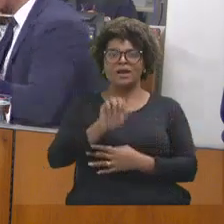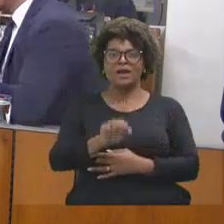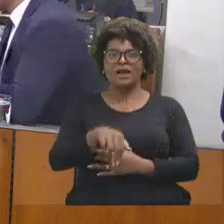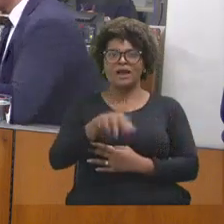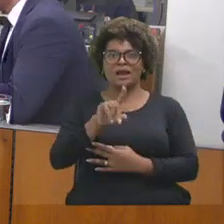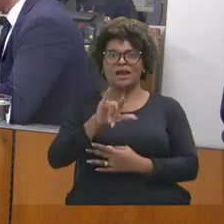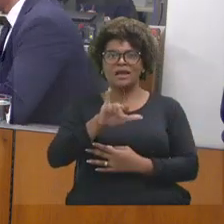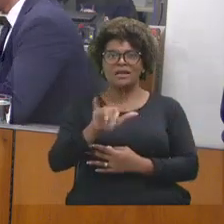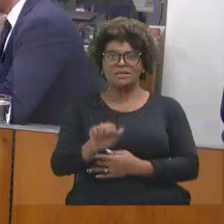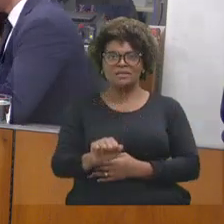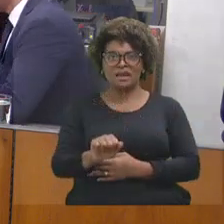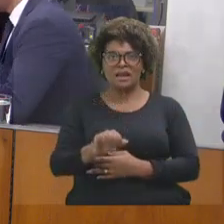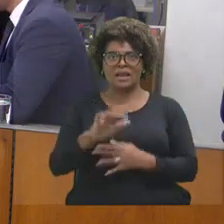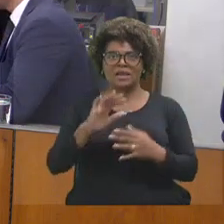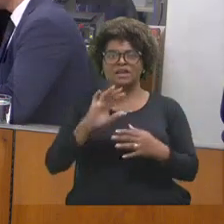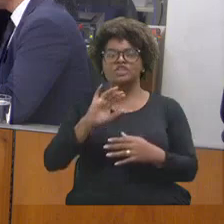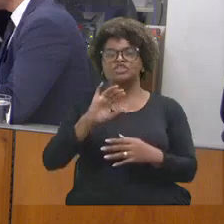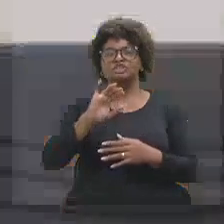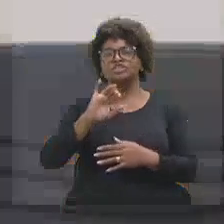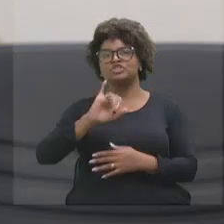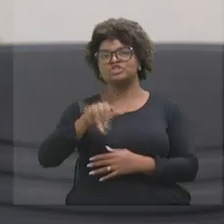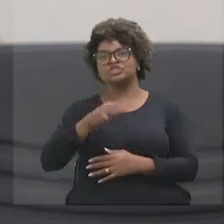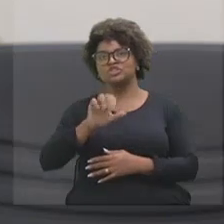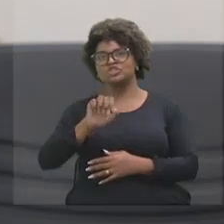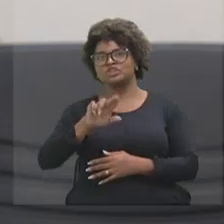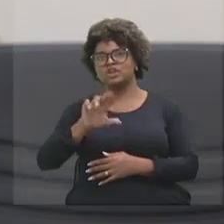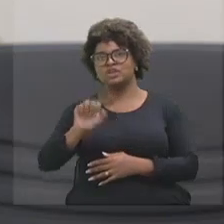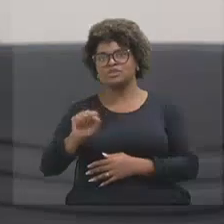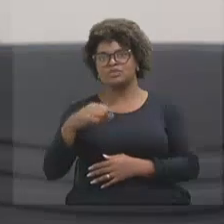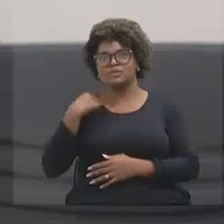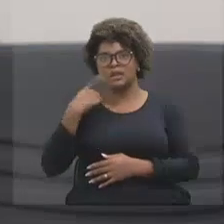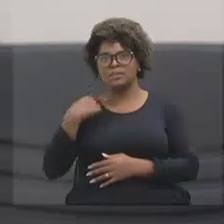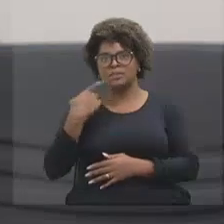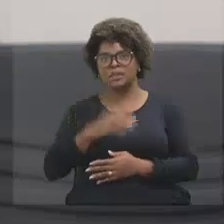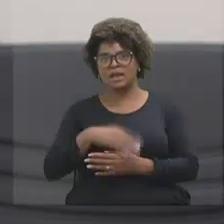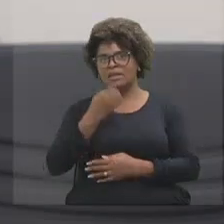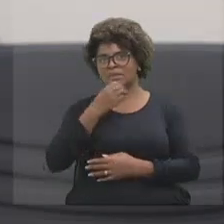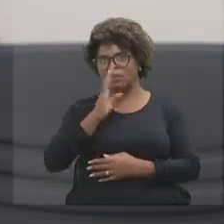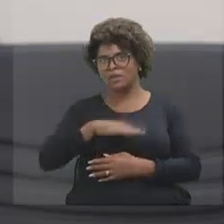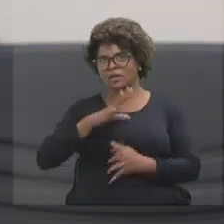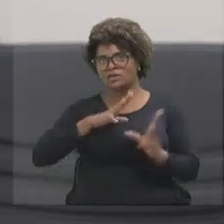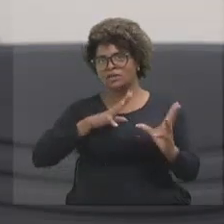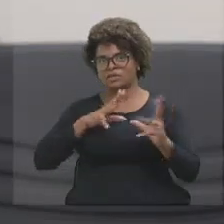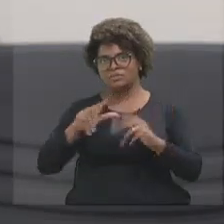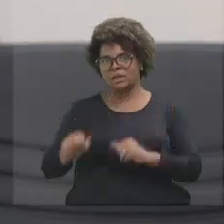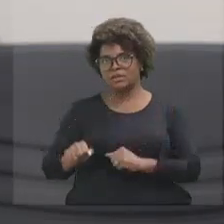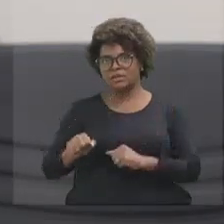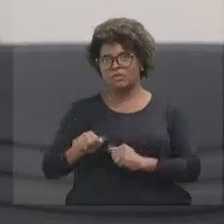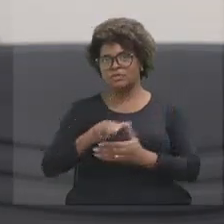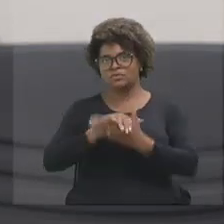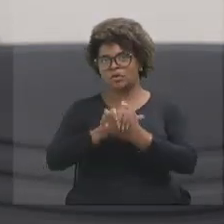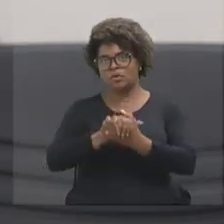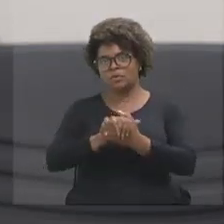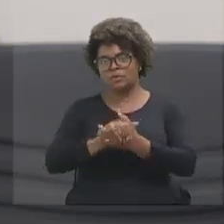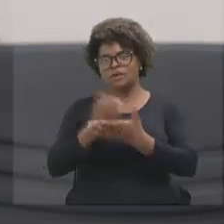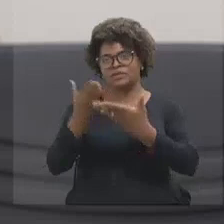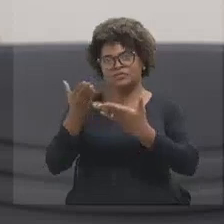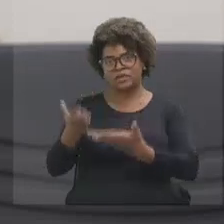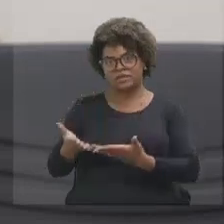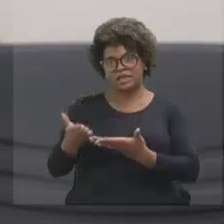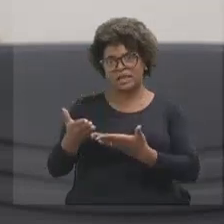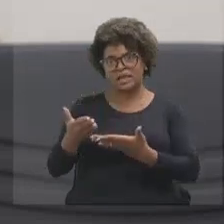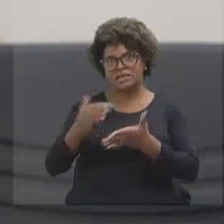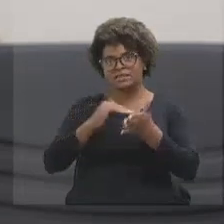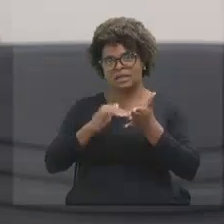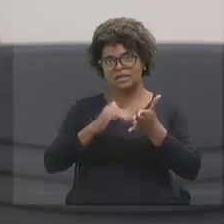bom dia boa tarde para todos né quero cumprimentar aqui ao secretário e também